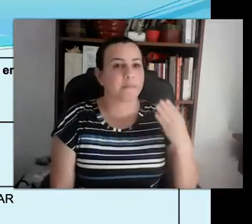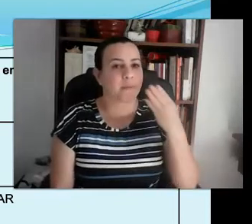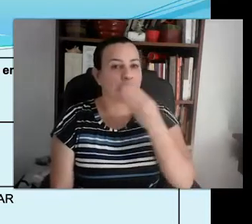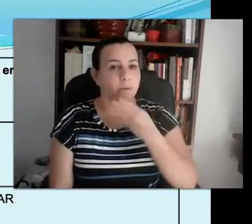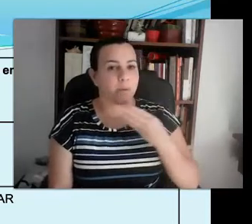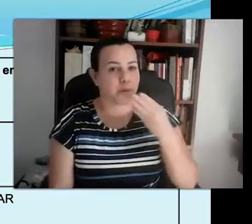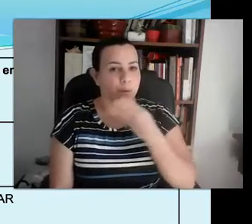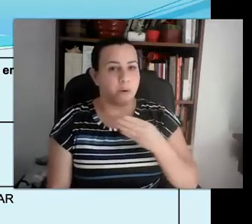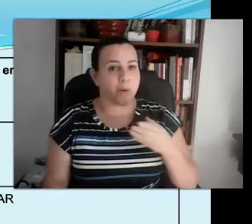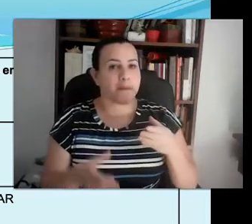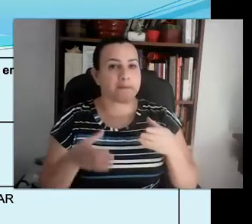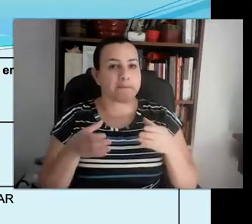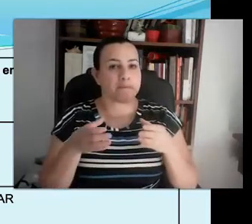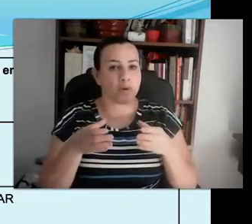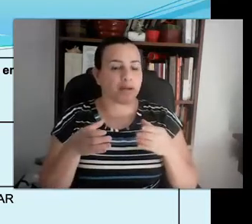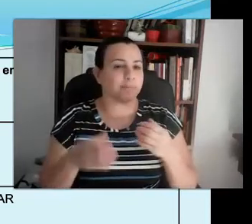Mulher.